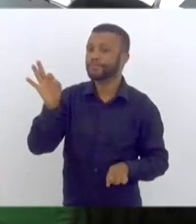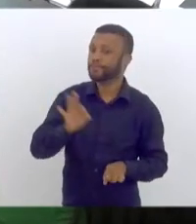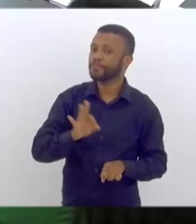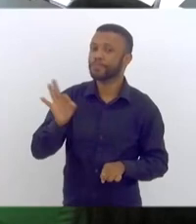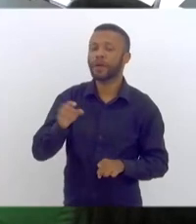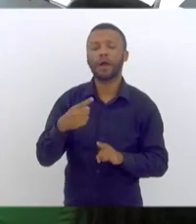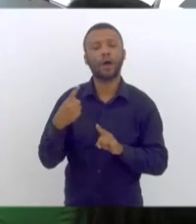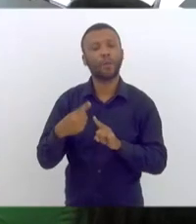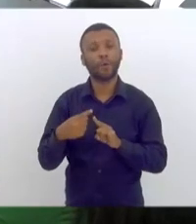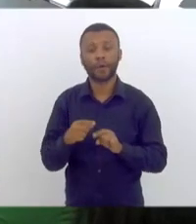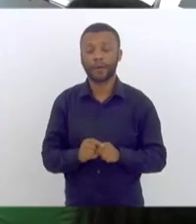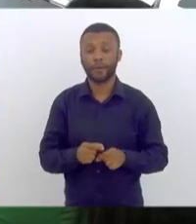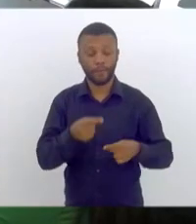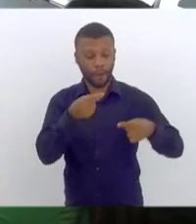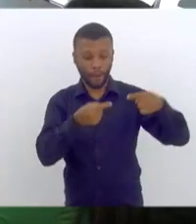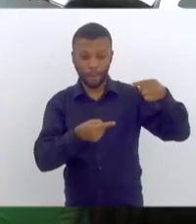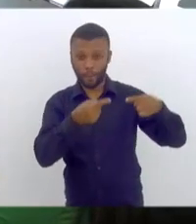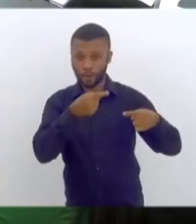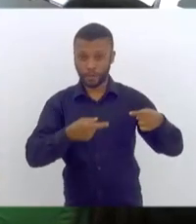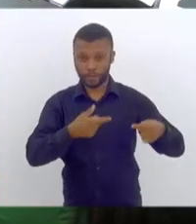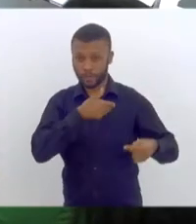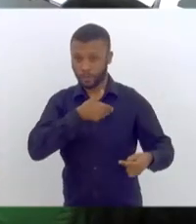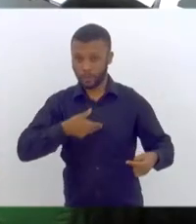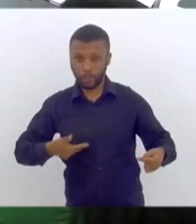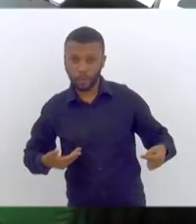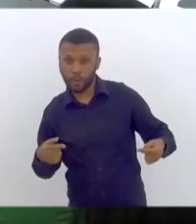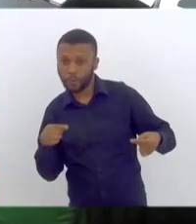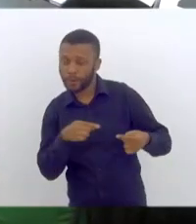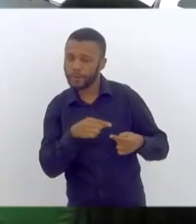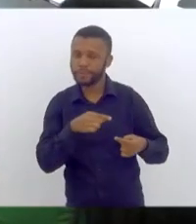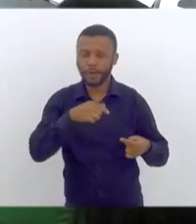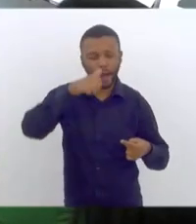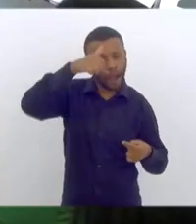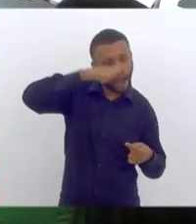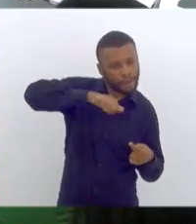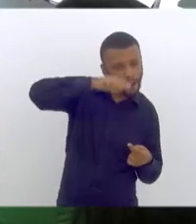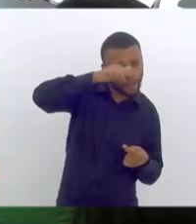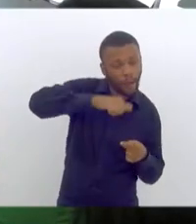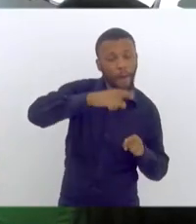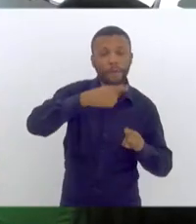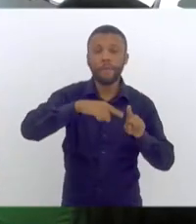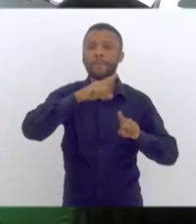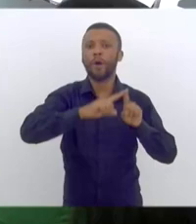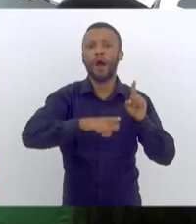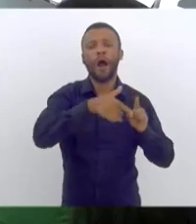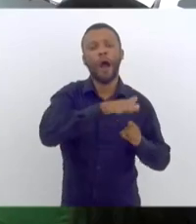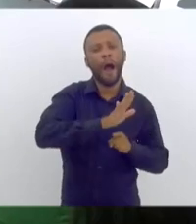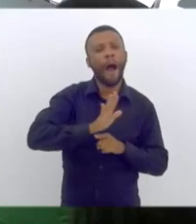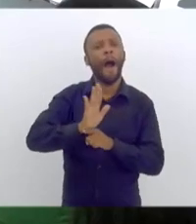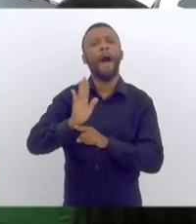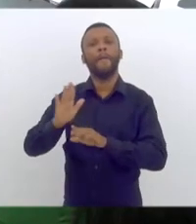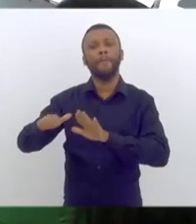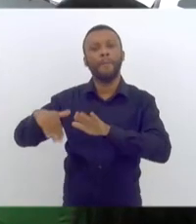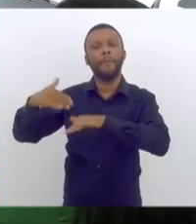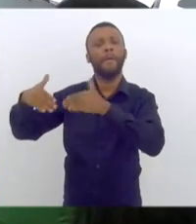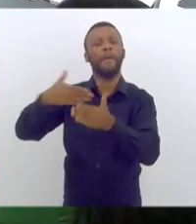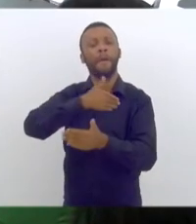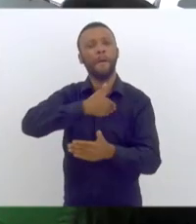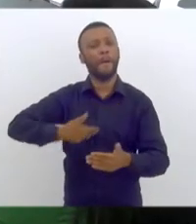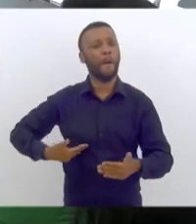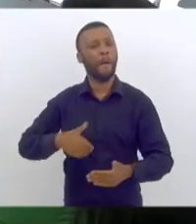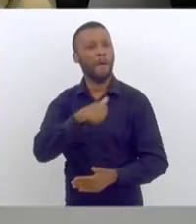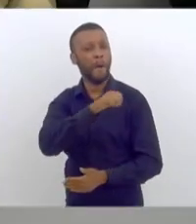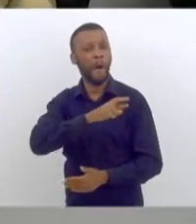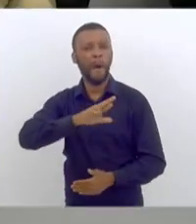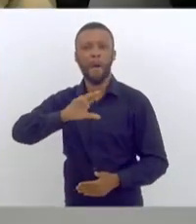para uma averiguação depois do Sucesso dela do quanto contribuiu para o investimento para o desenvolvimento do Estado